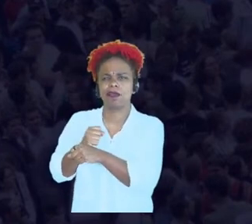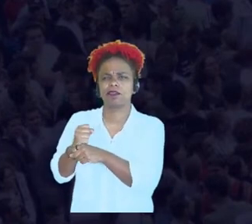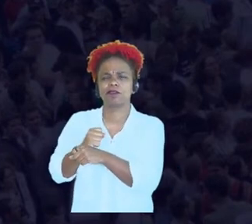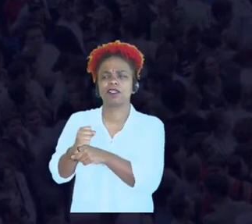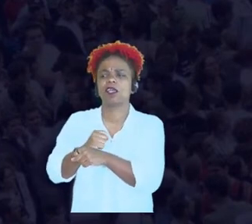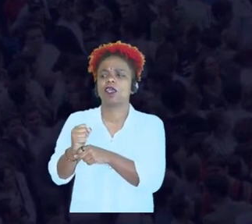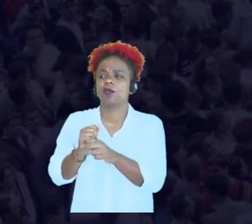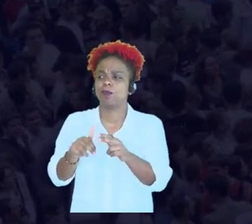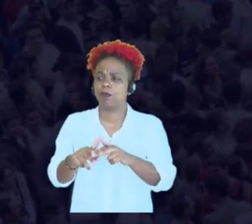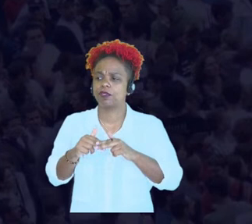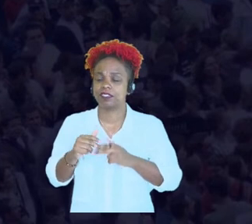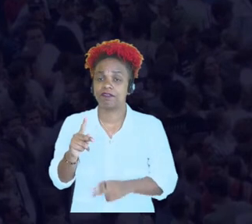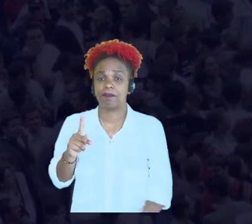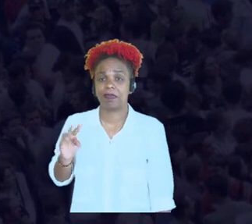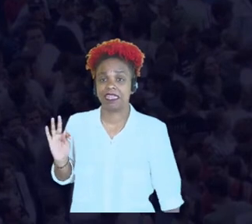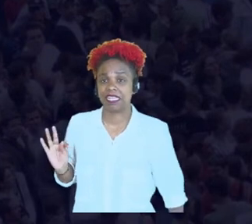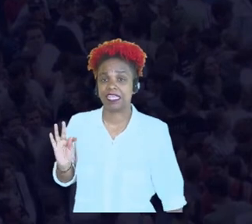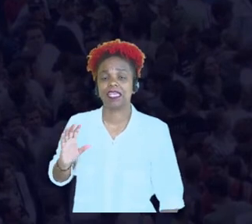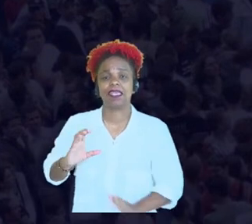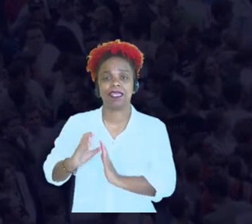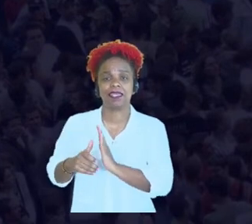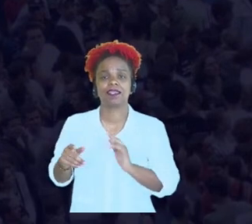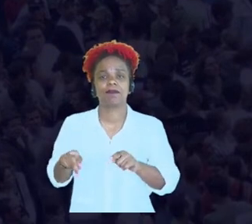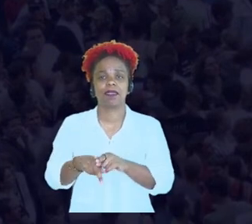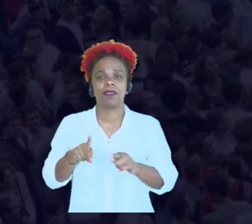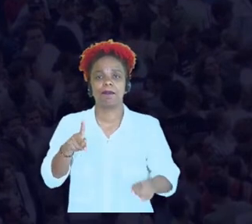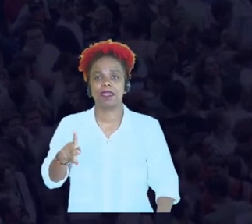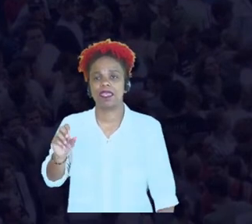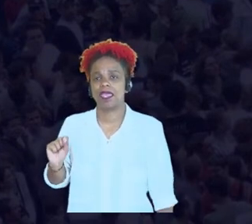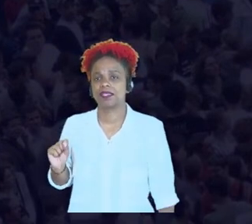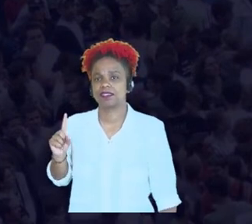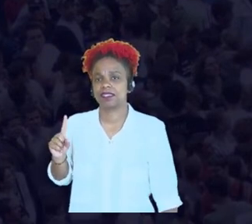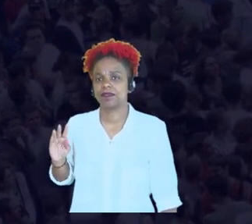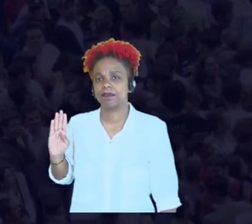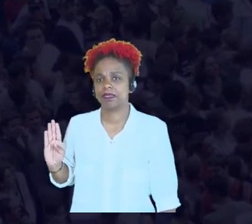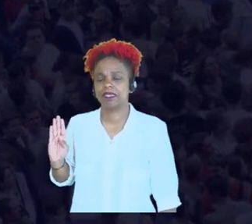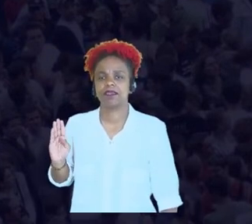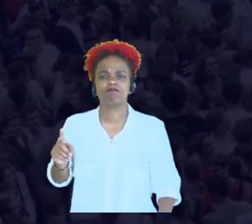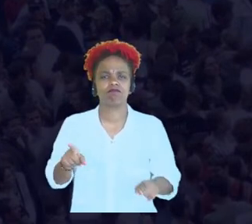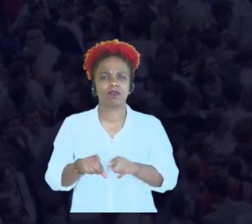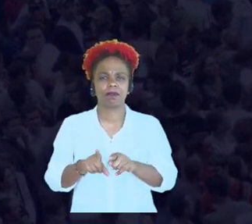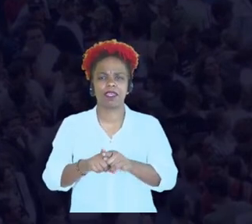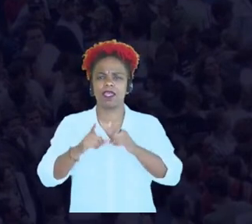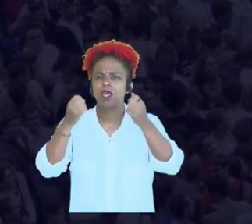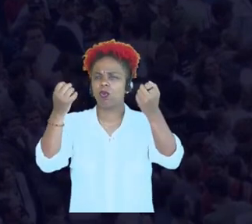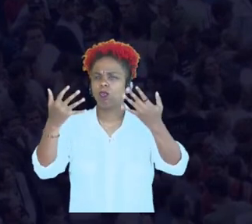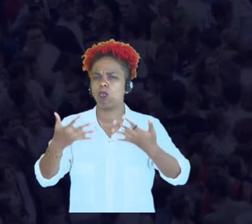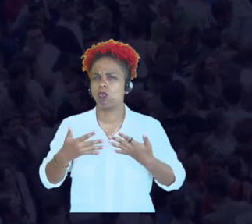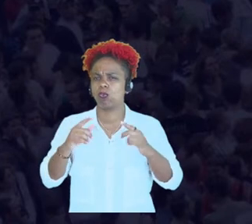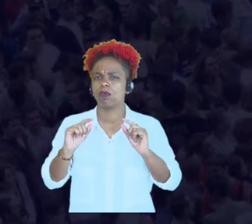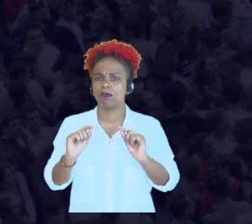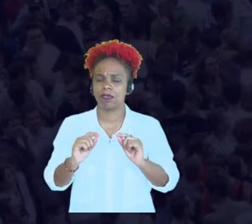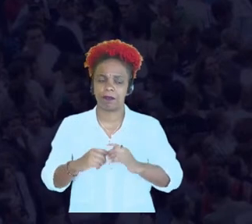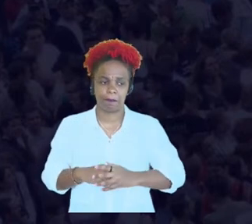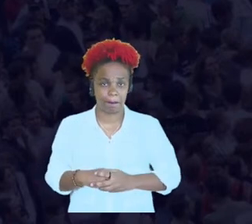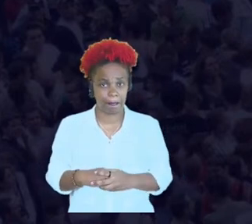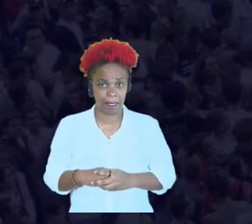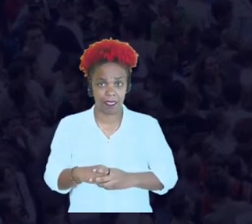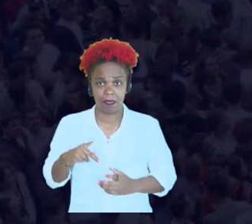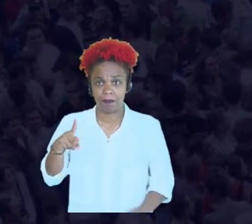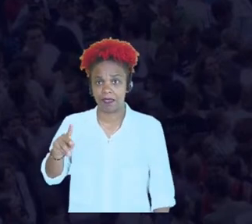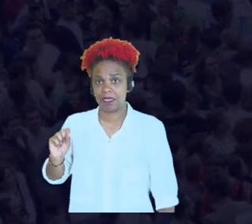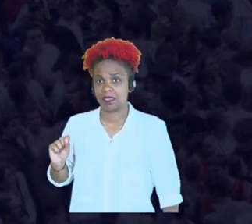as bancadas relevantes do PT e também do PSDB, claro, é um dos fatores. Isso também ajuda a explicar a queda do